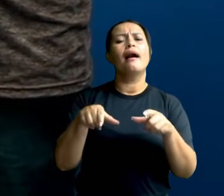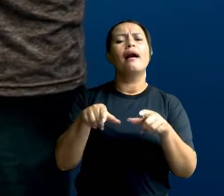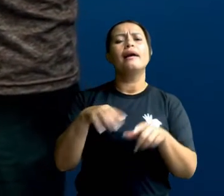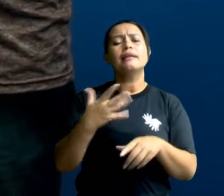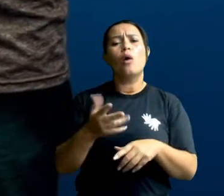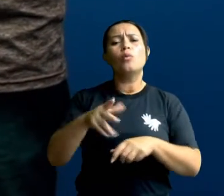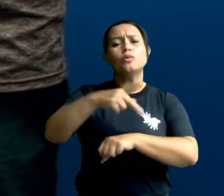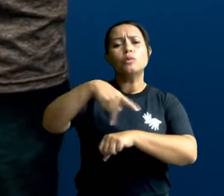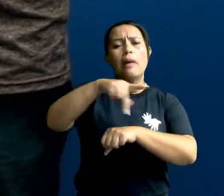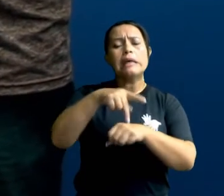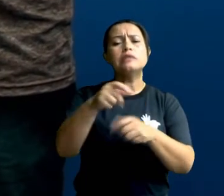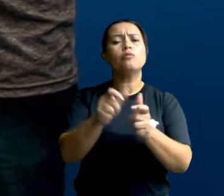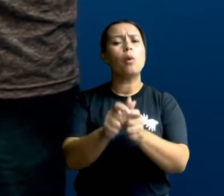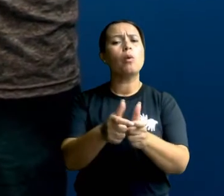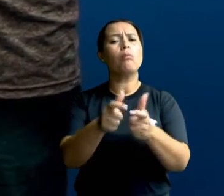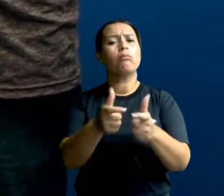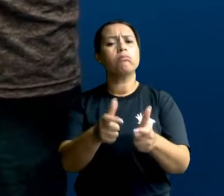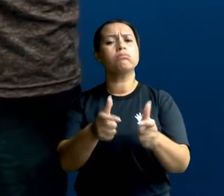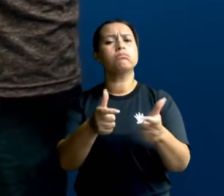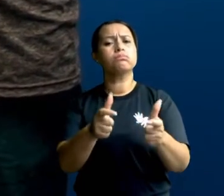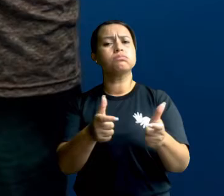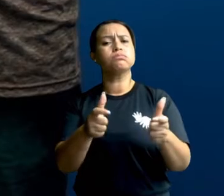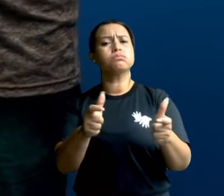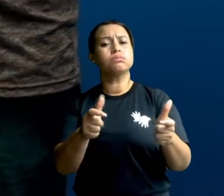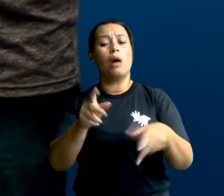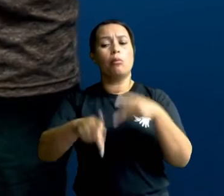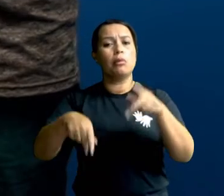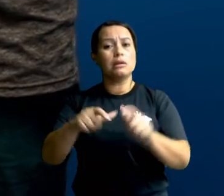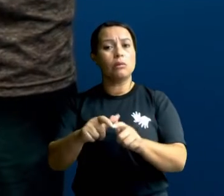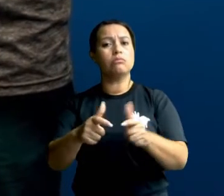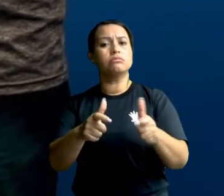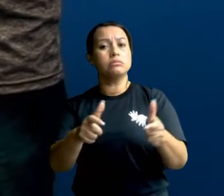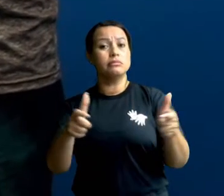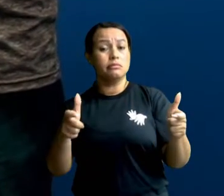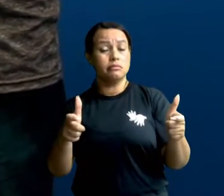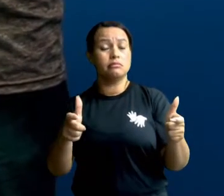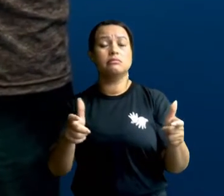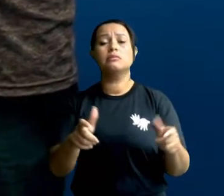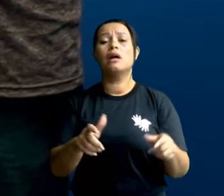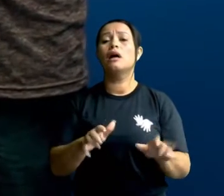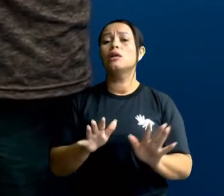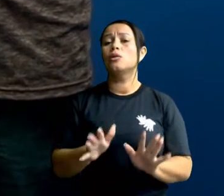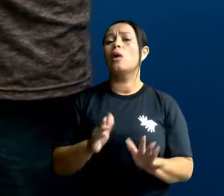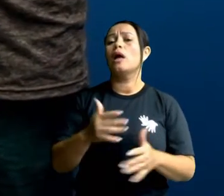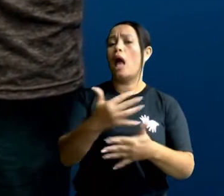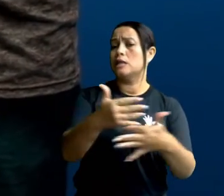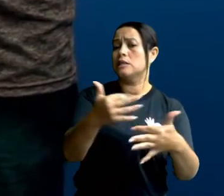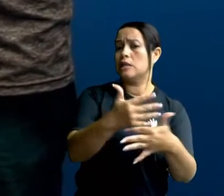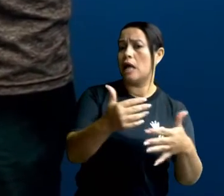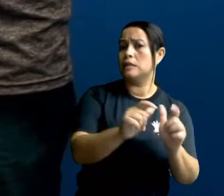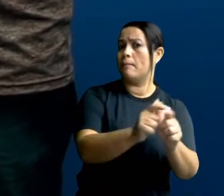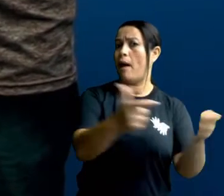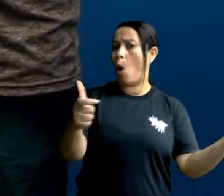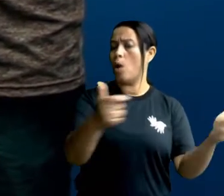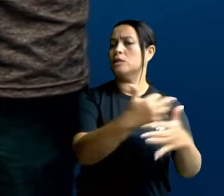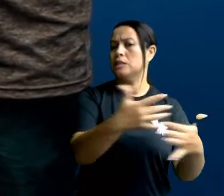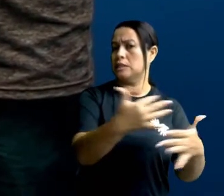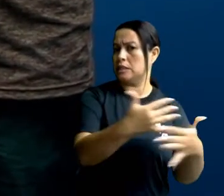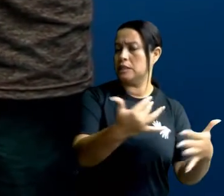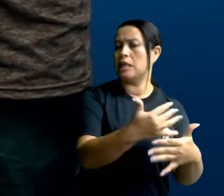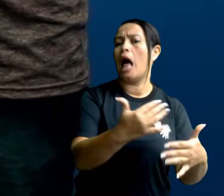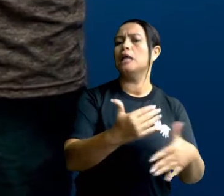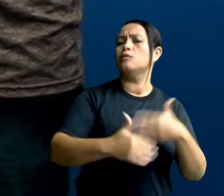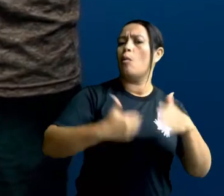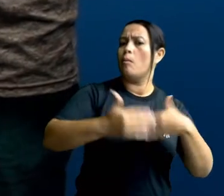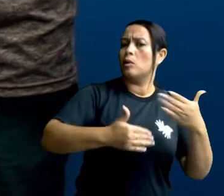isso, os países foram crescendo, né, a sua população em cidades, né, grandes cidades,